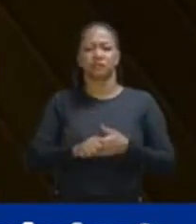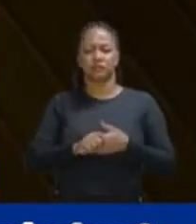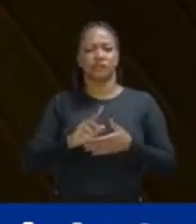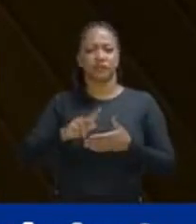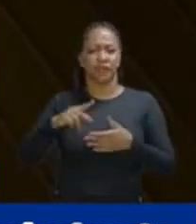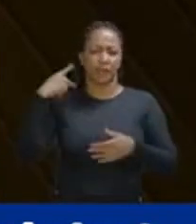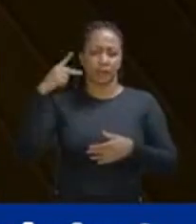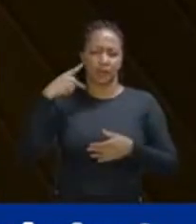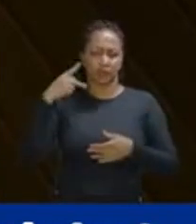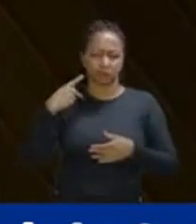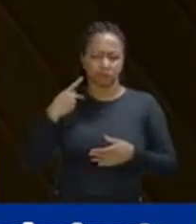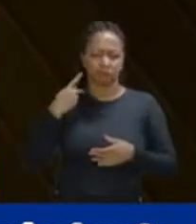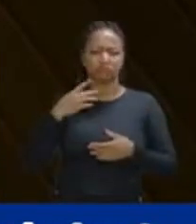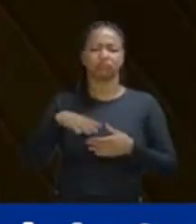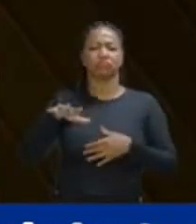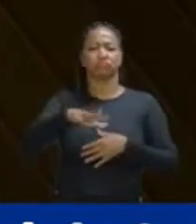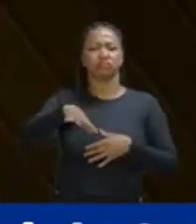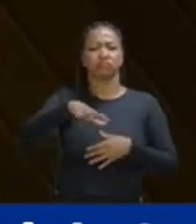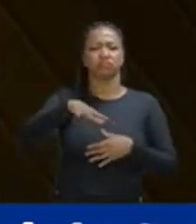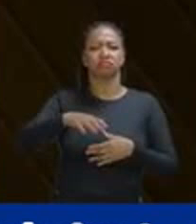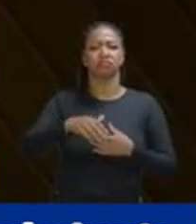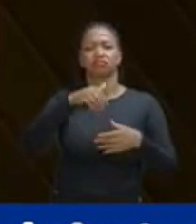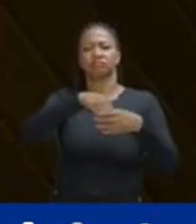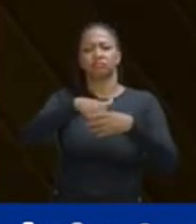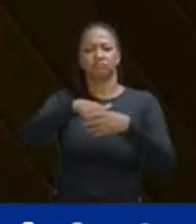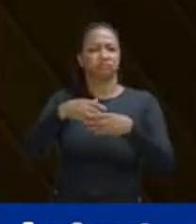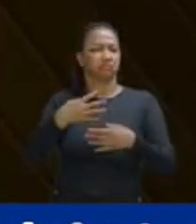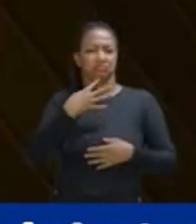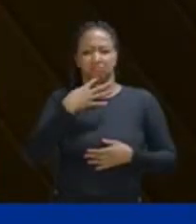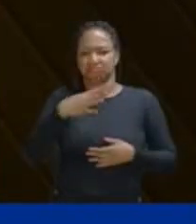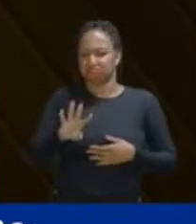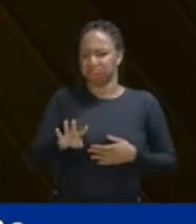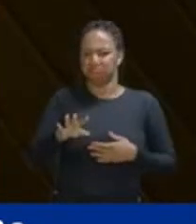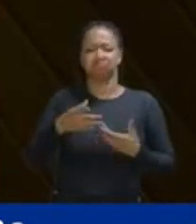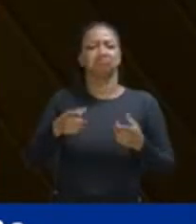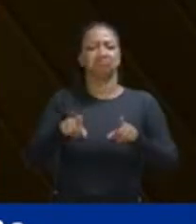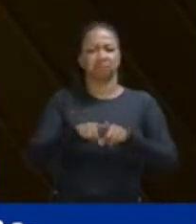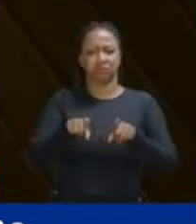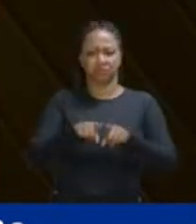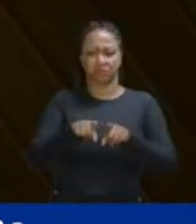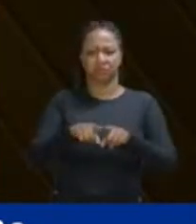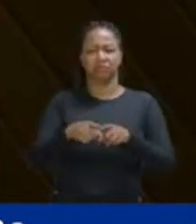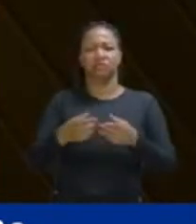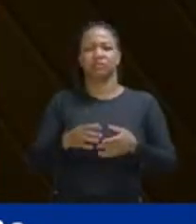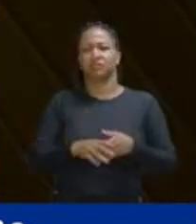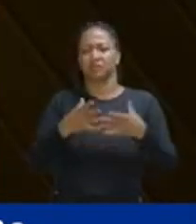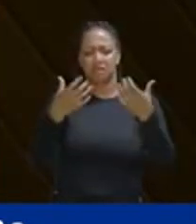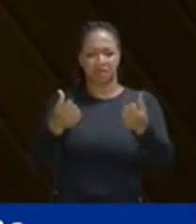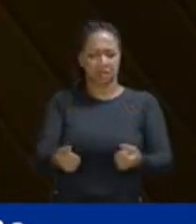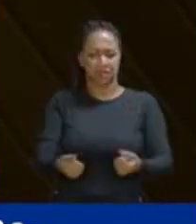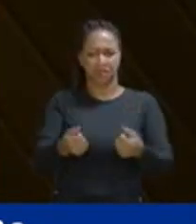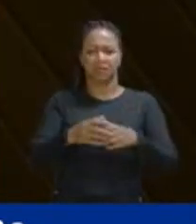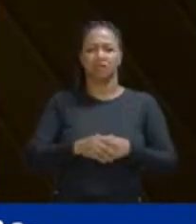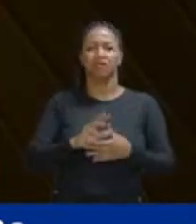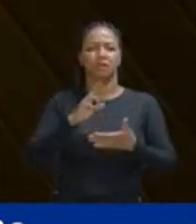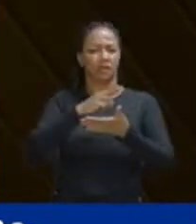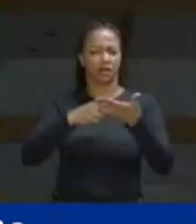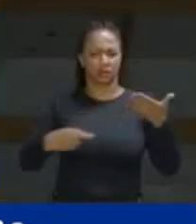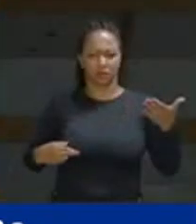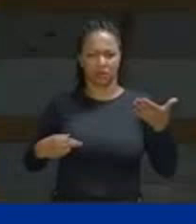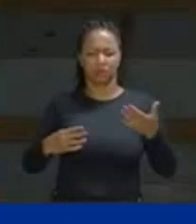a Procuradoria Regional Eleitoral pugnou pelo não conhecimento e, caso conhecido, pelo não provimento. É o